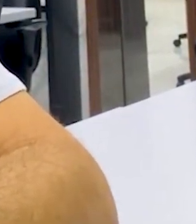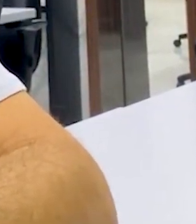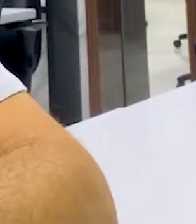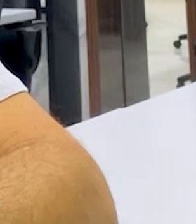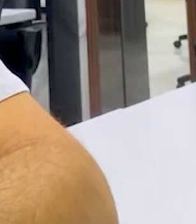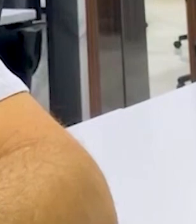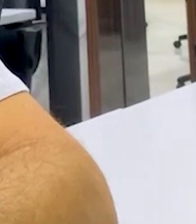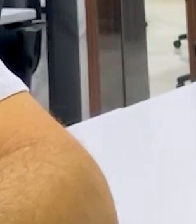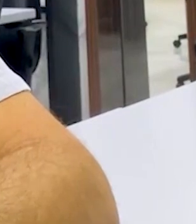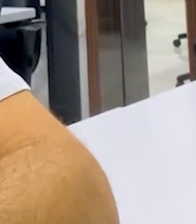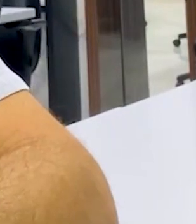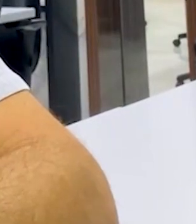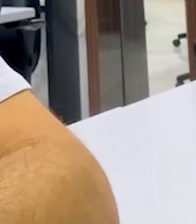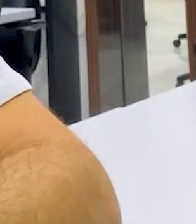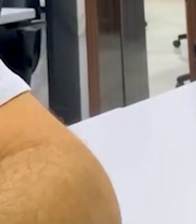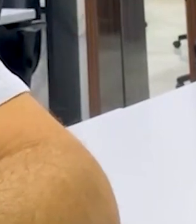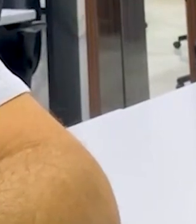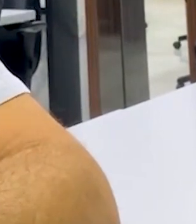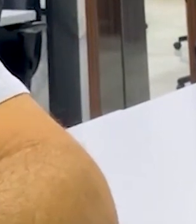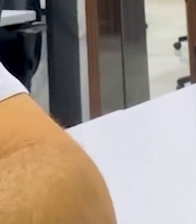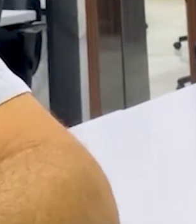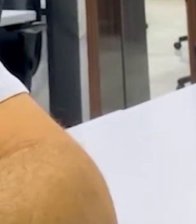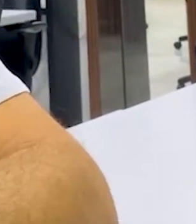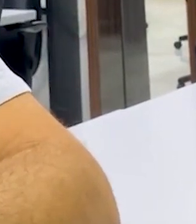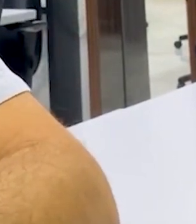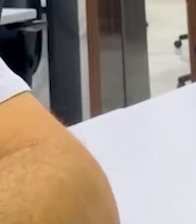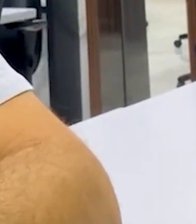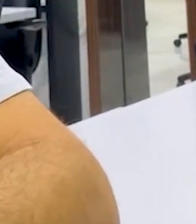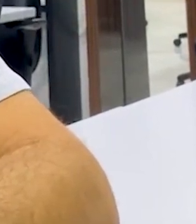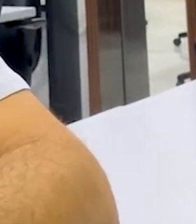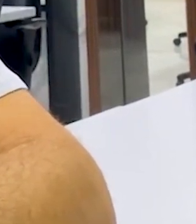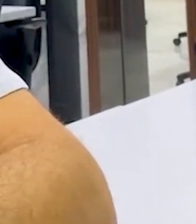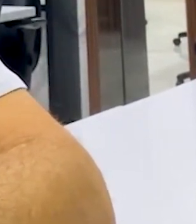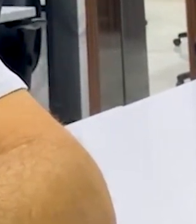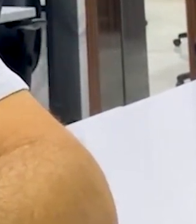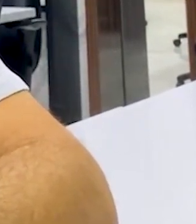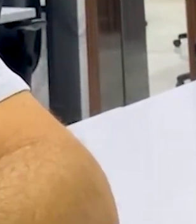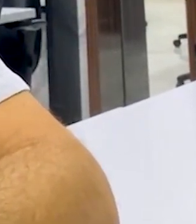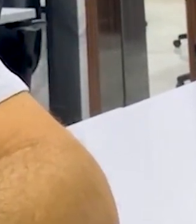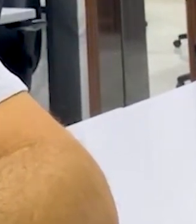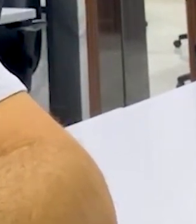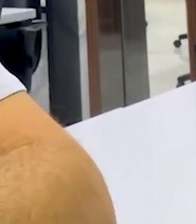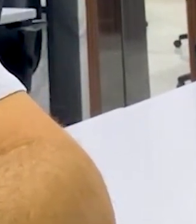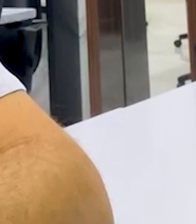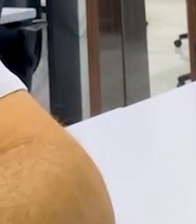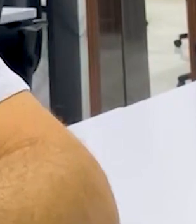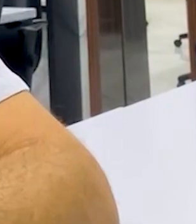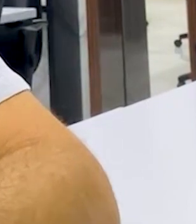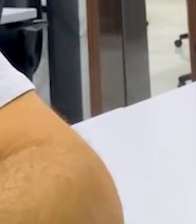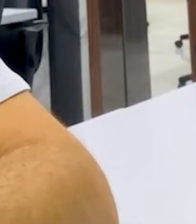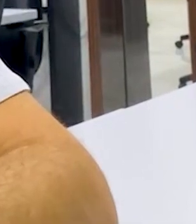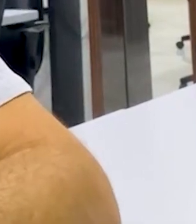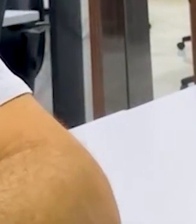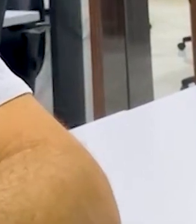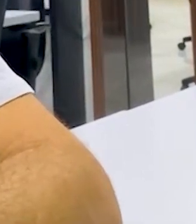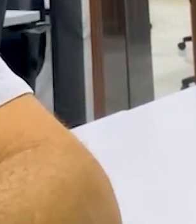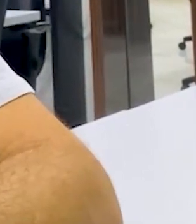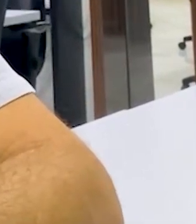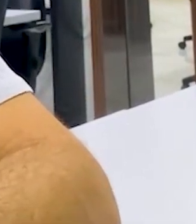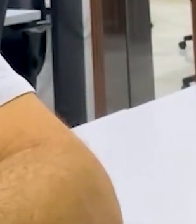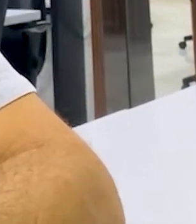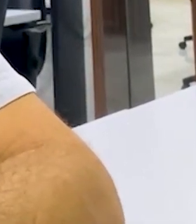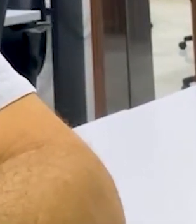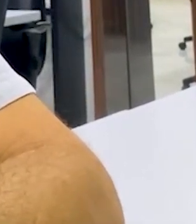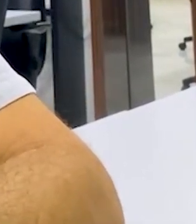emitida pela Secretaria Municipal de Saúde, ou criança filho de vítima de violência de gênero, com documentação emitida